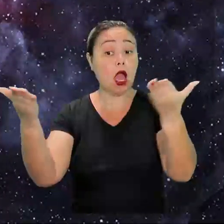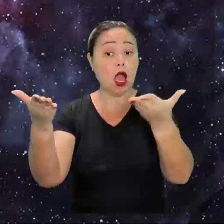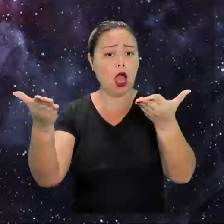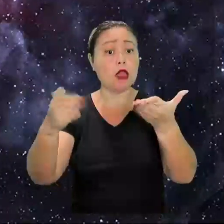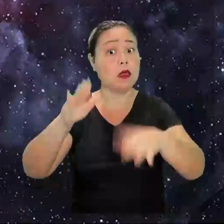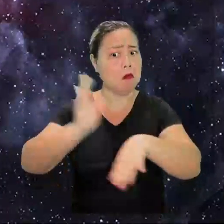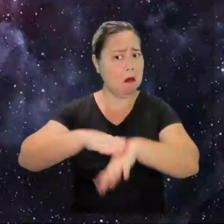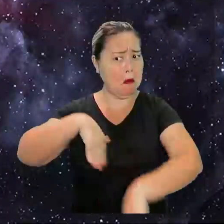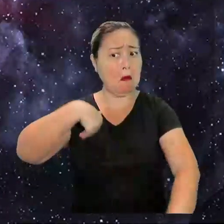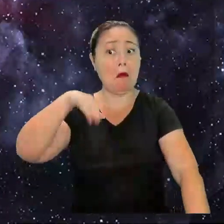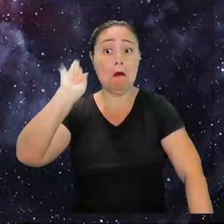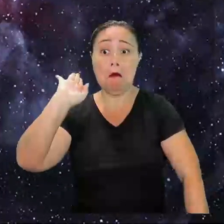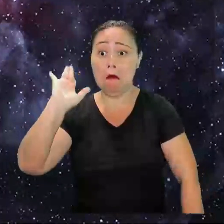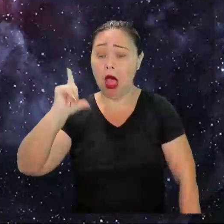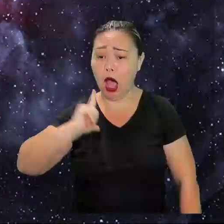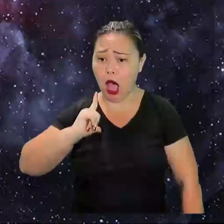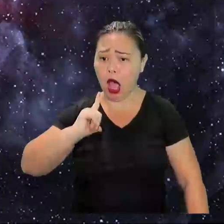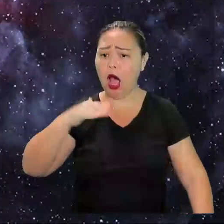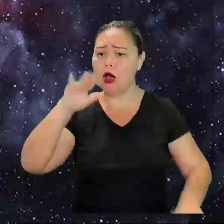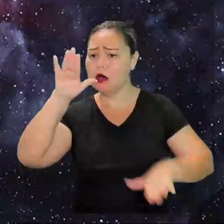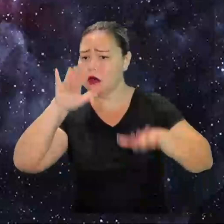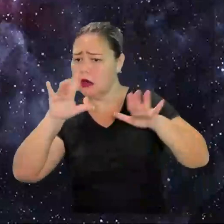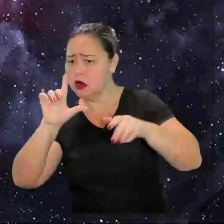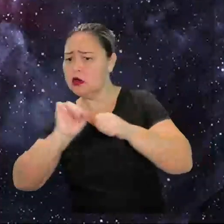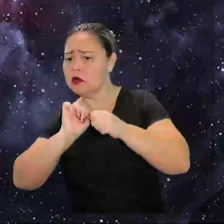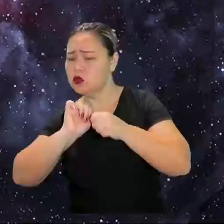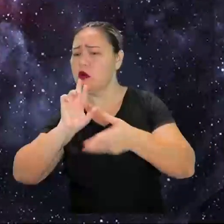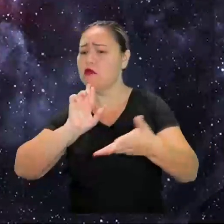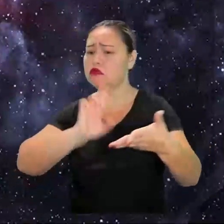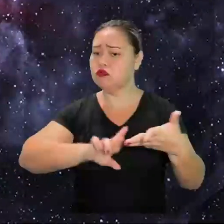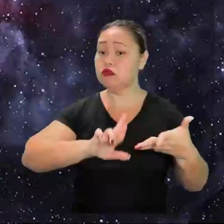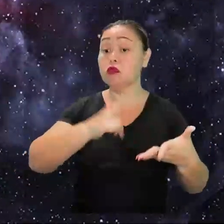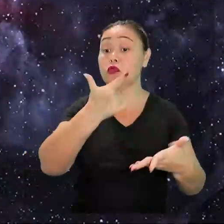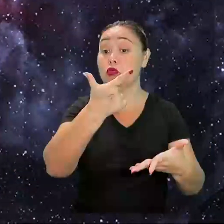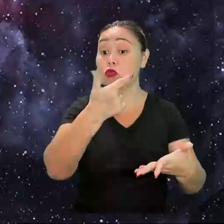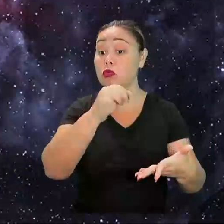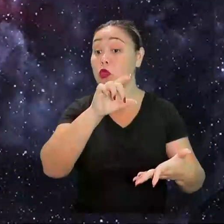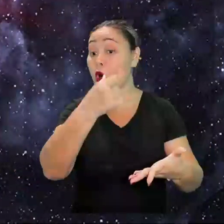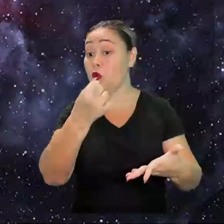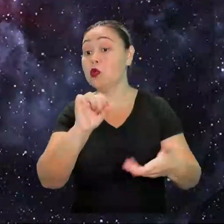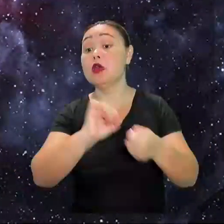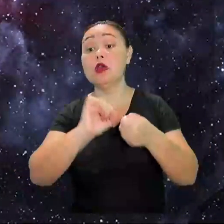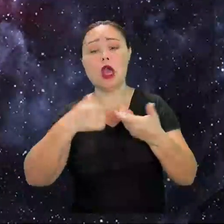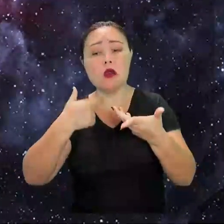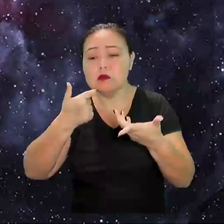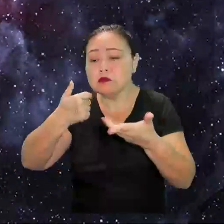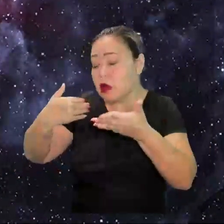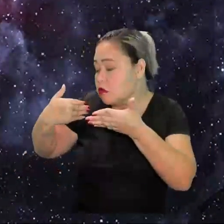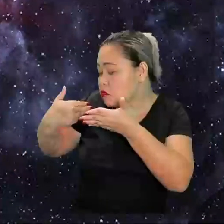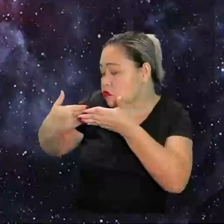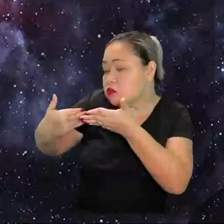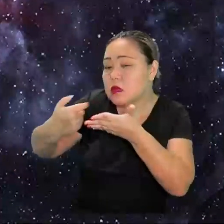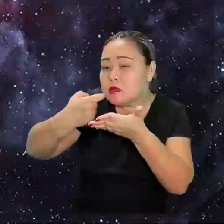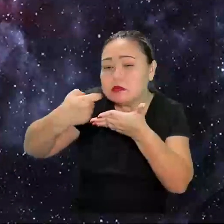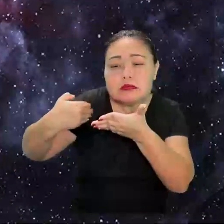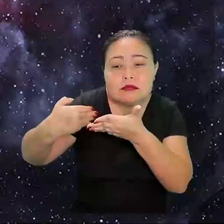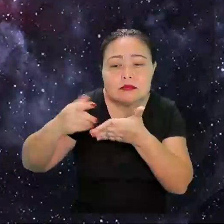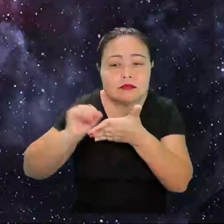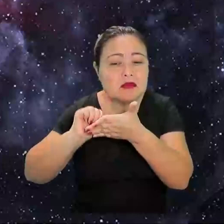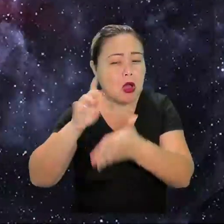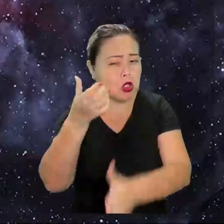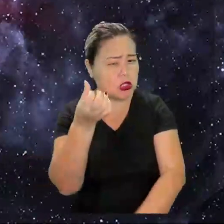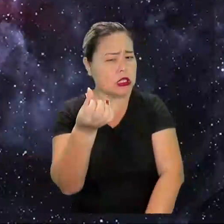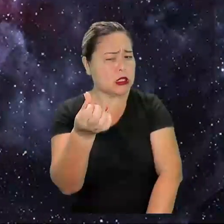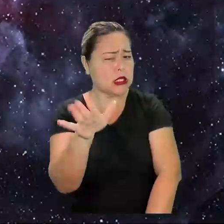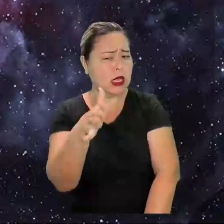hoje. Acho que é mais, né? Ixi, a cada intervalo de assunto, acho que a gente já fez bem umas... Não, mas 2020. 2020, as quentinhas. Tem umas